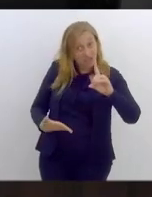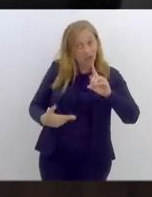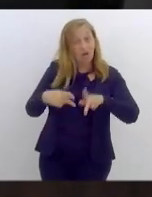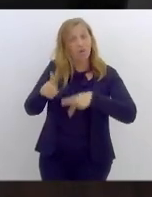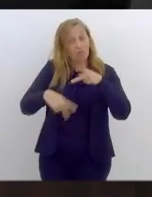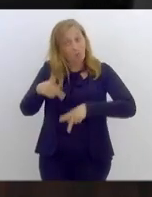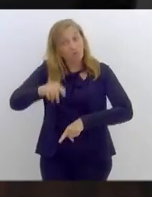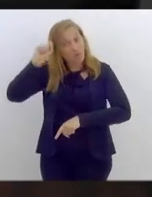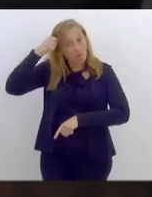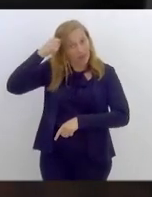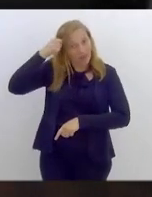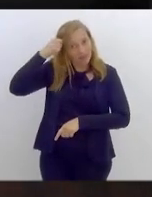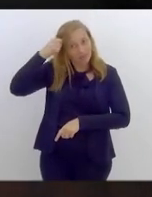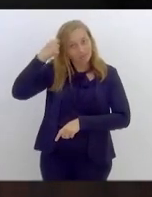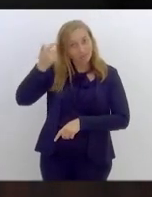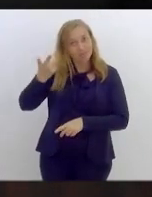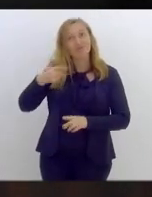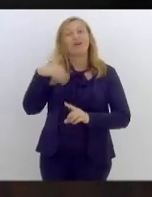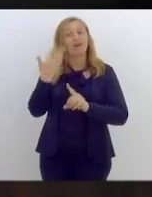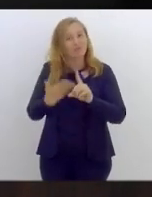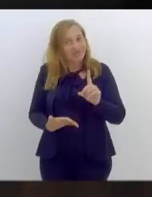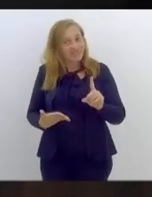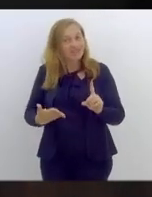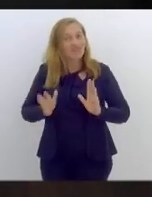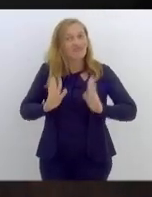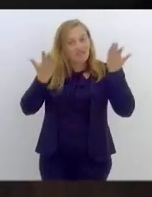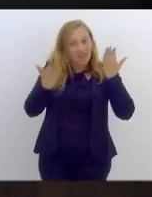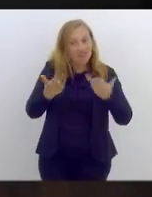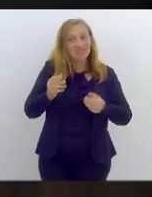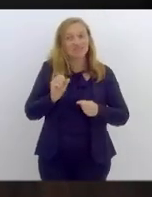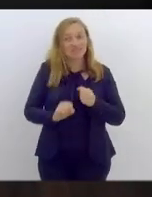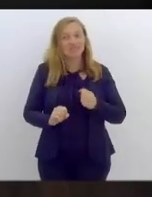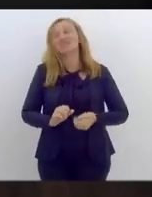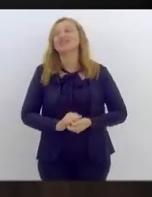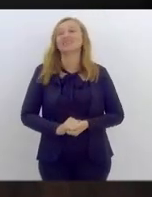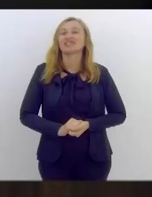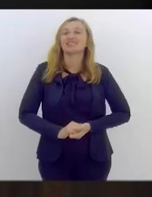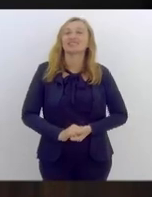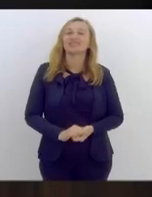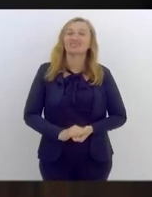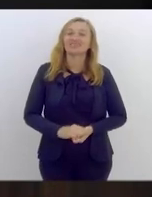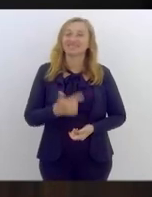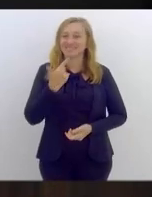povo preto. Vamos fazer festa.